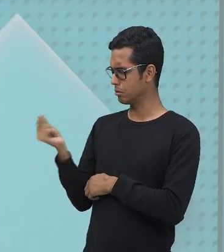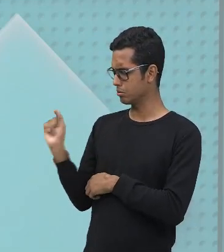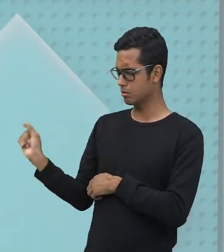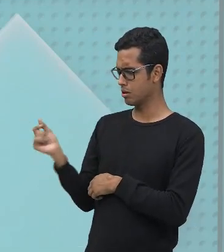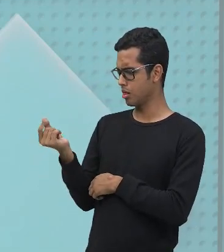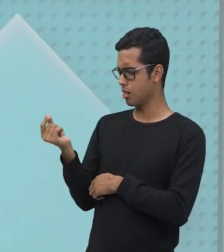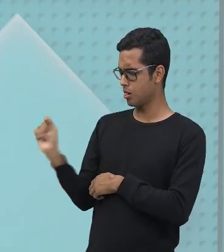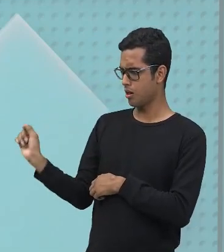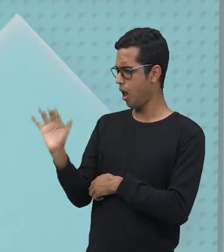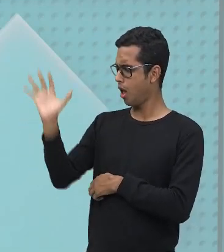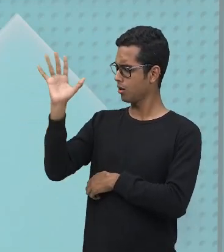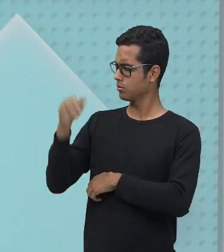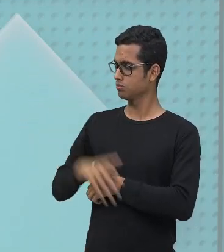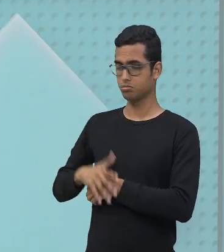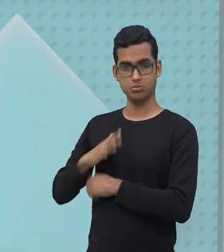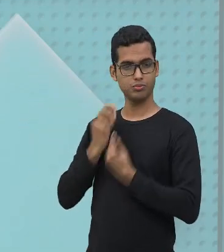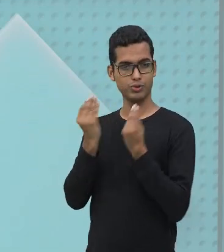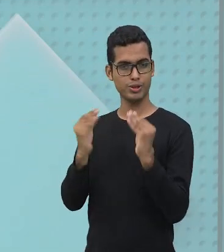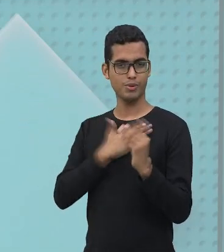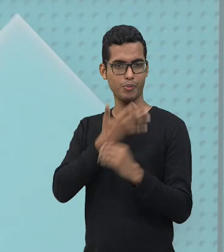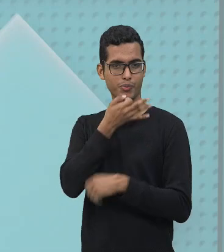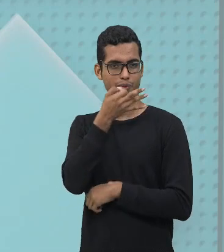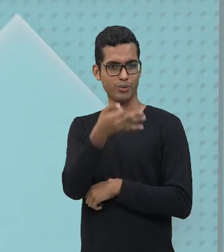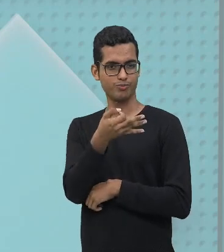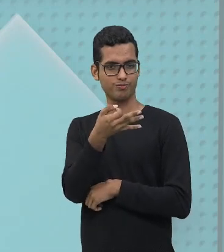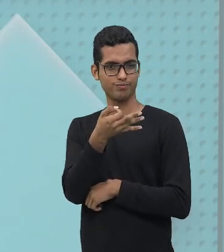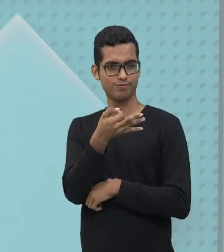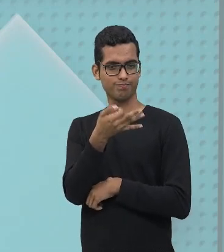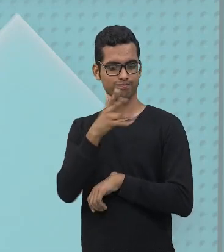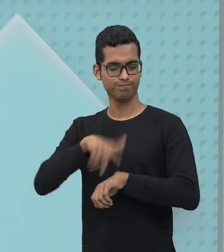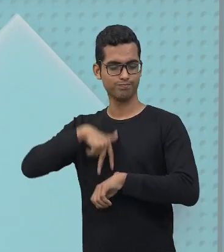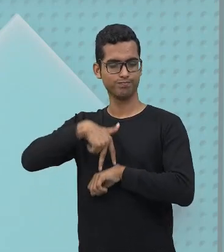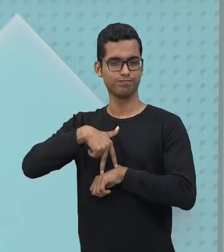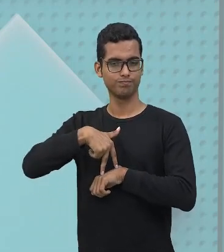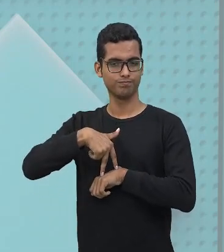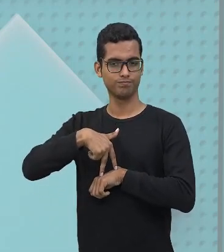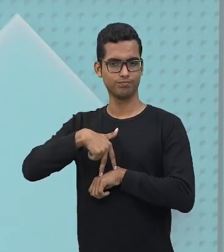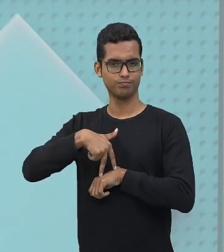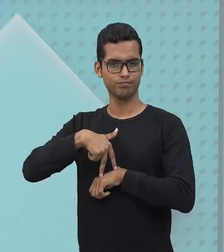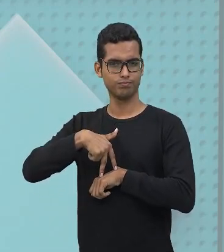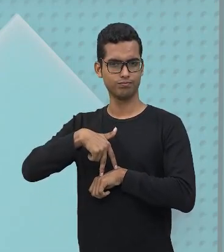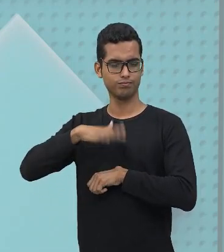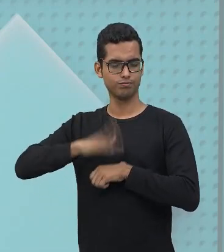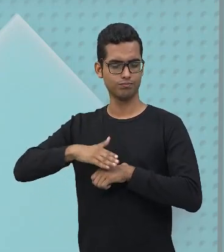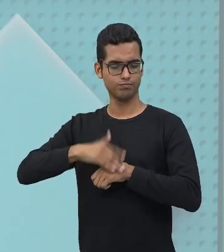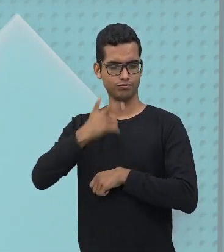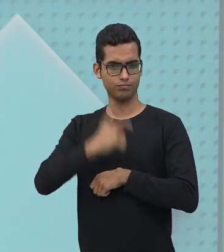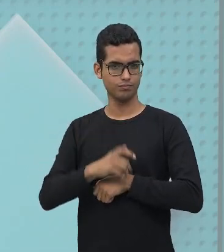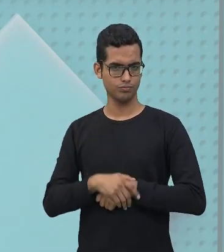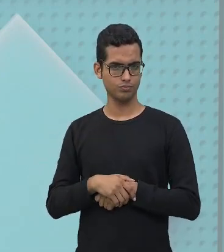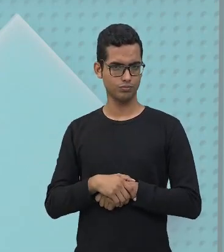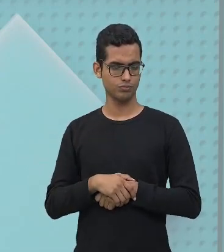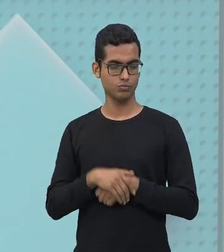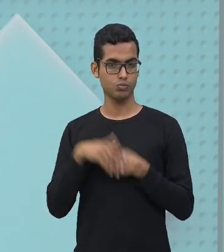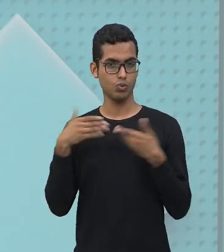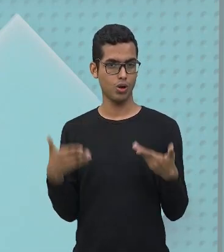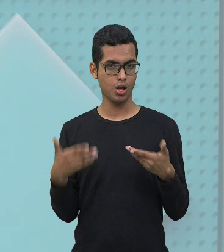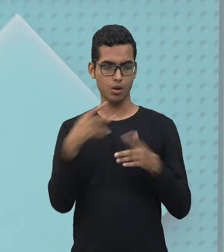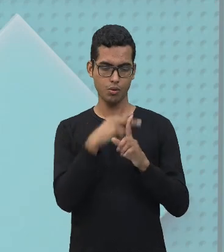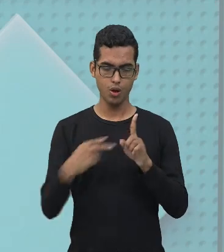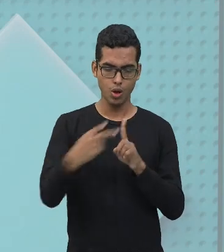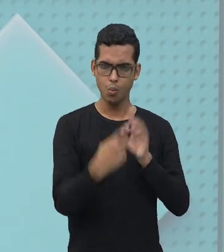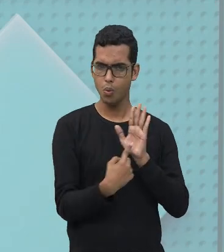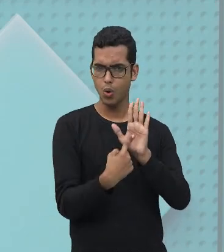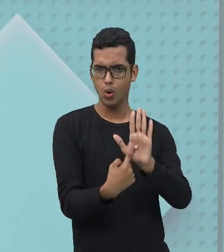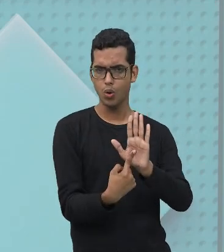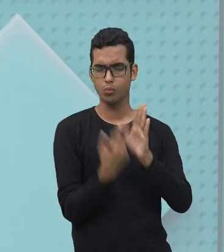uma opinião e me posicionei. Como que eu me posicionei? Quando eu argumentei, quando eu me